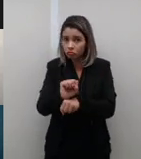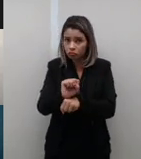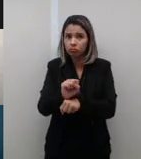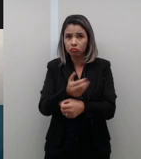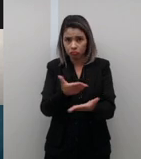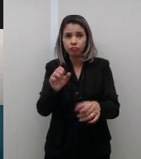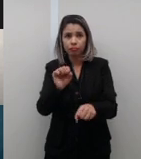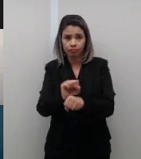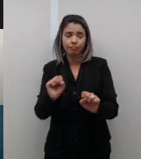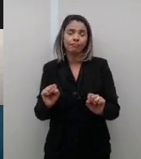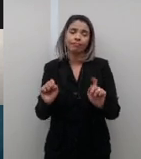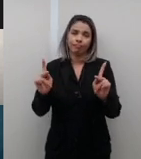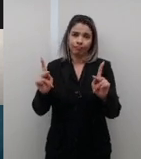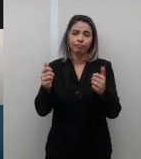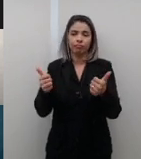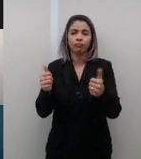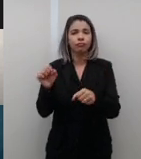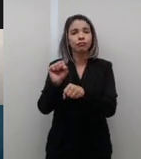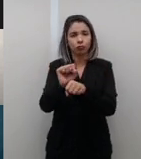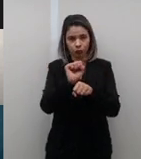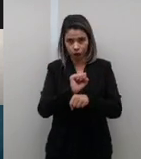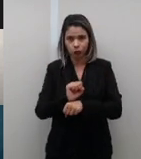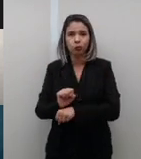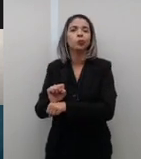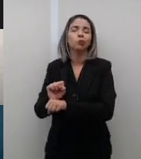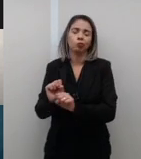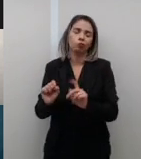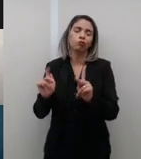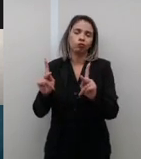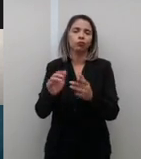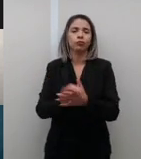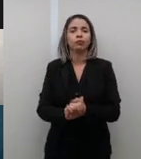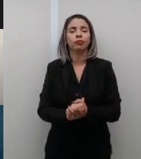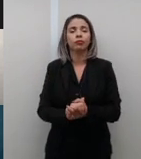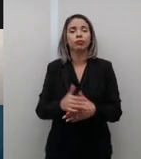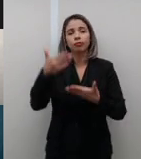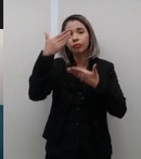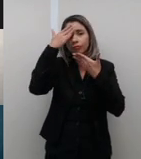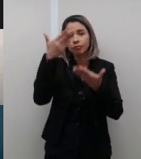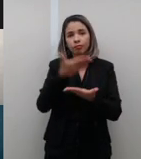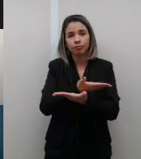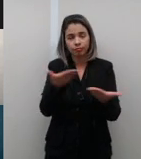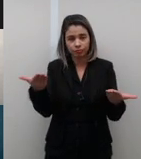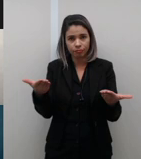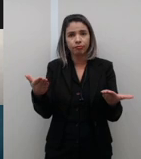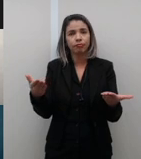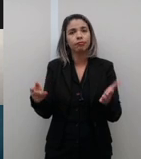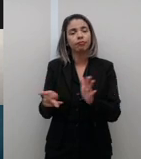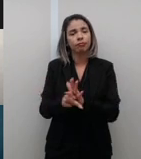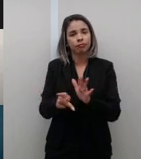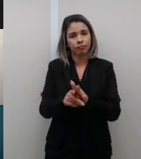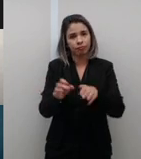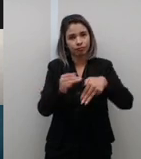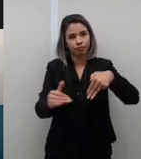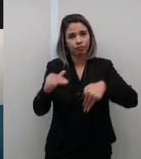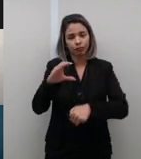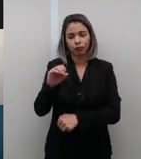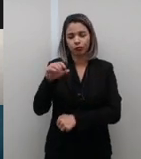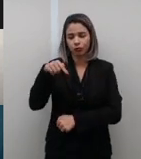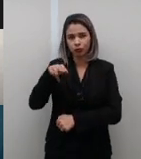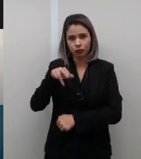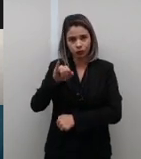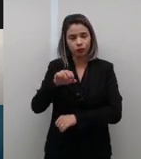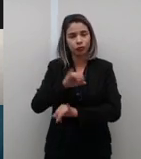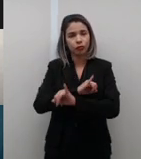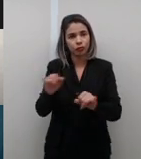também? Também? Ok. Então, eu agradeço, então, cumprimento o ministro Coquina. Obrigado. Tocando aqui o resultado parcial após o